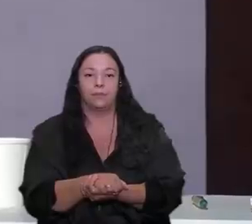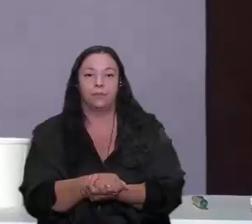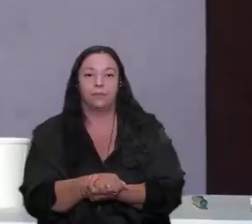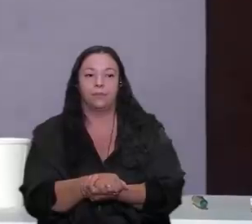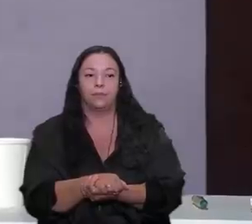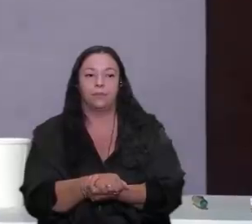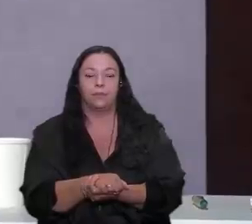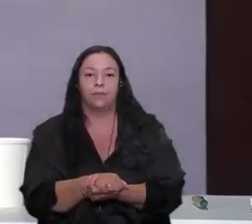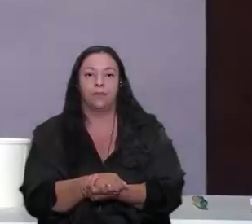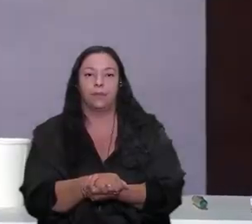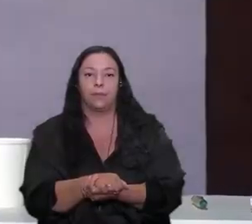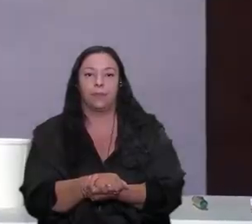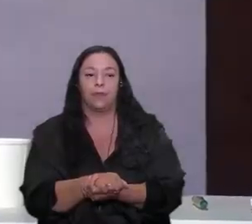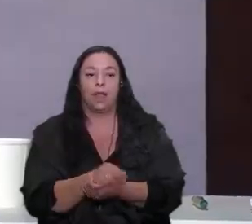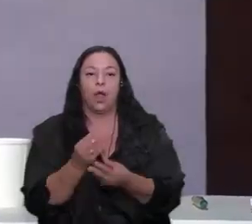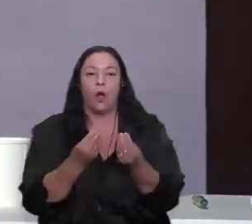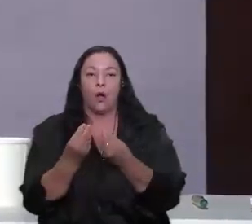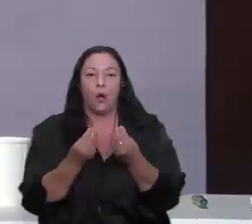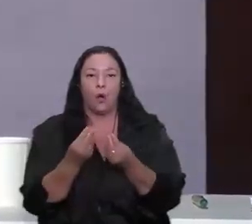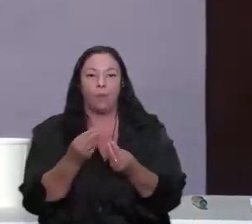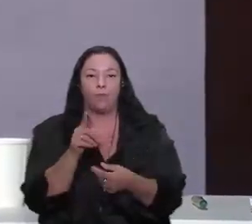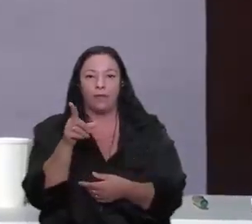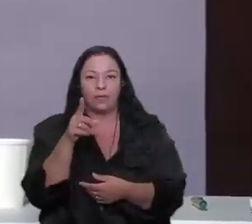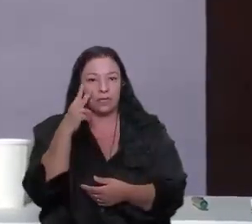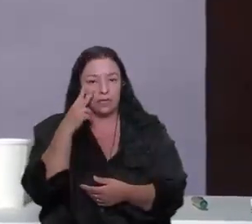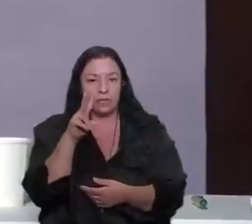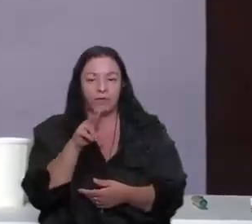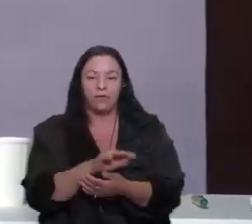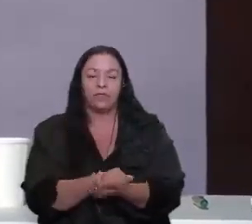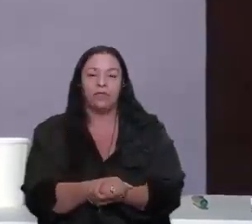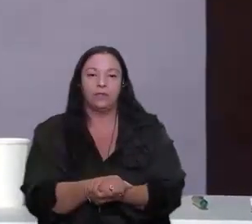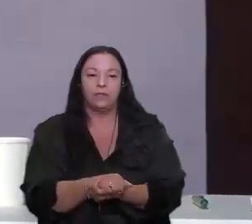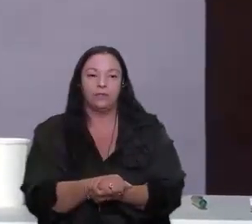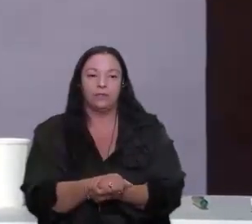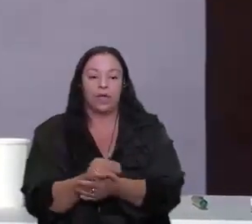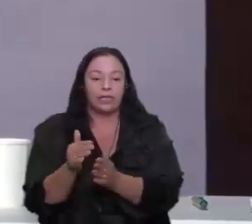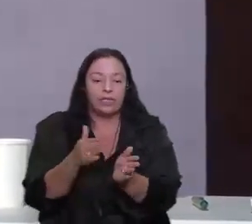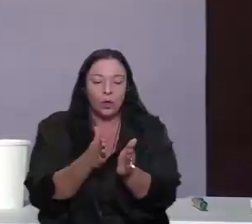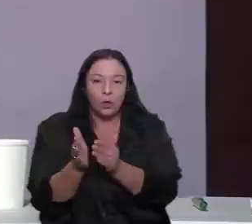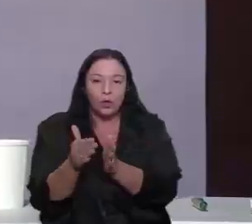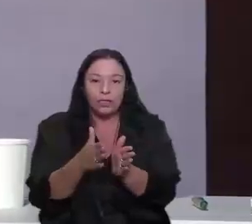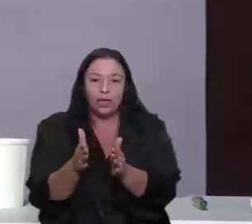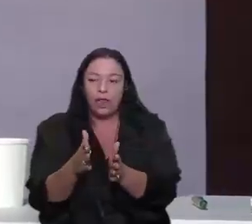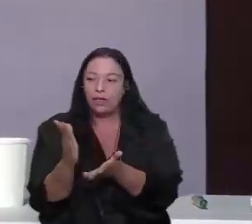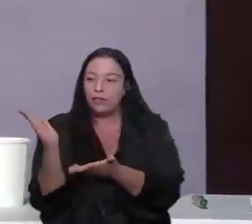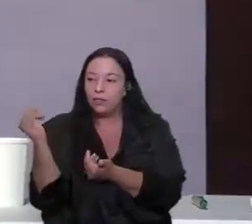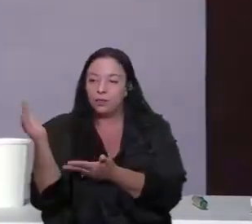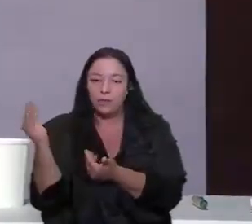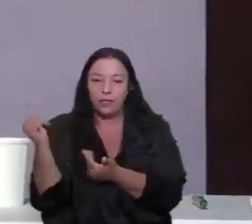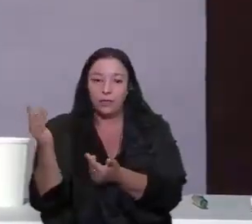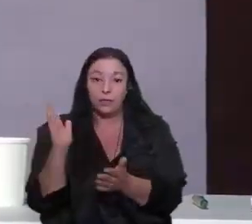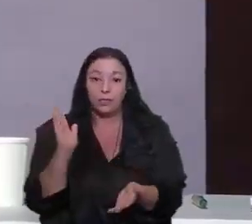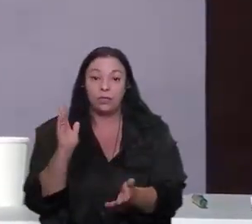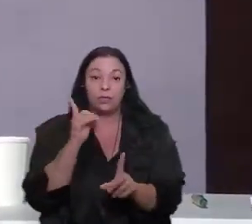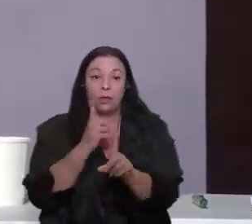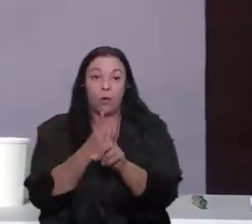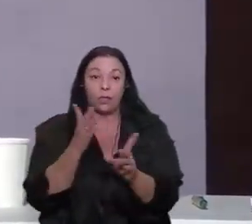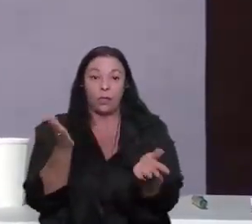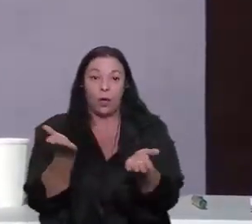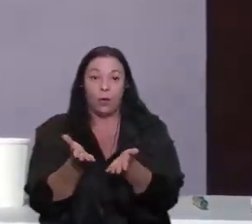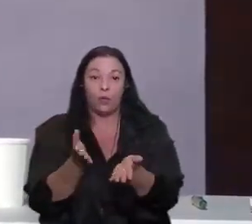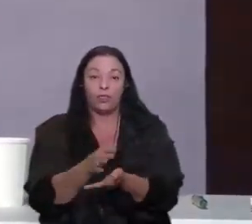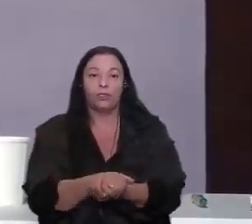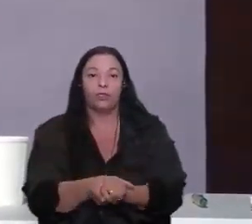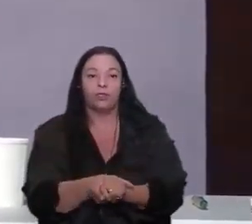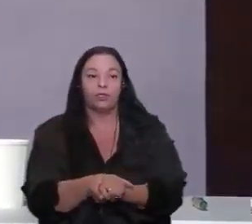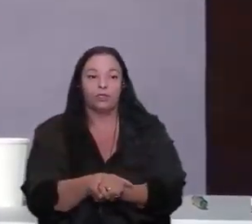panorama sobre como vocês têm visto essa encruzilhada onde a juventude se encontra hoje, né? E é